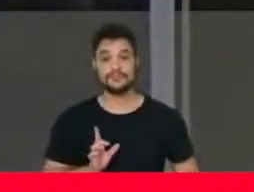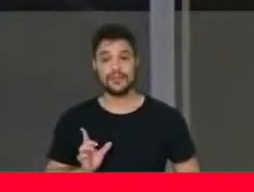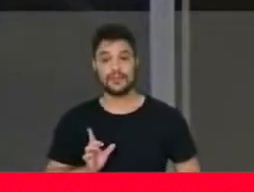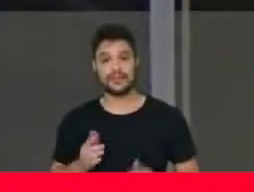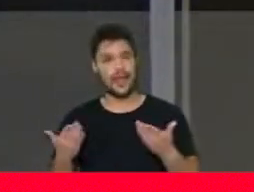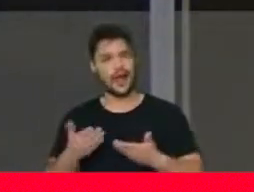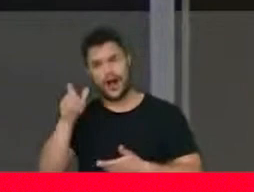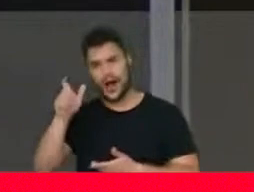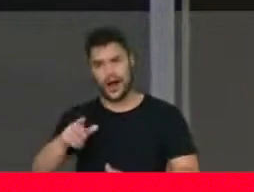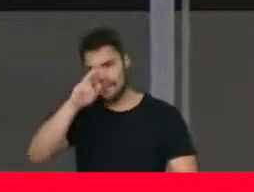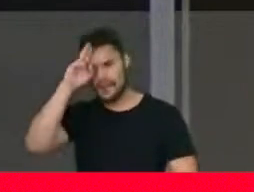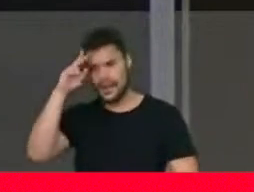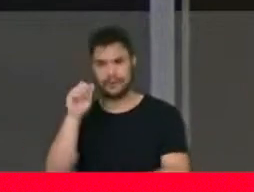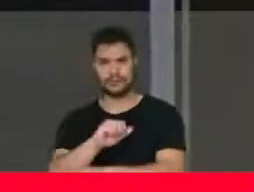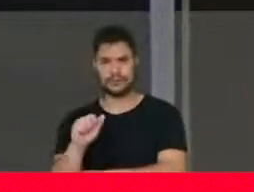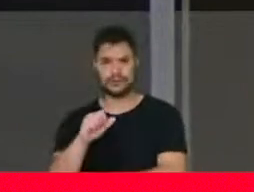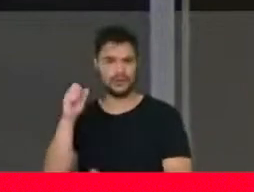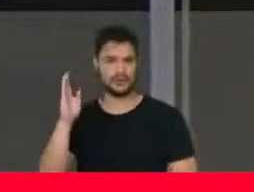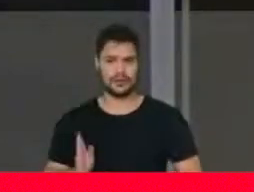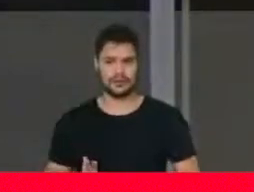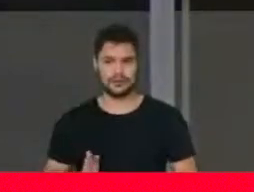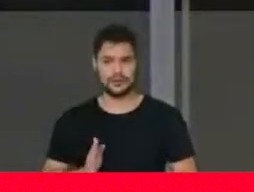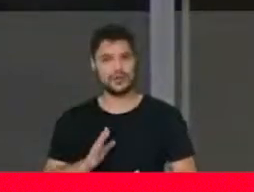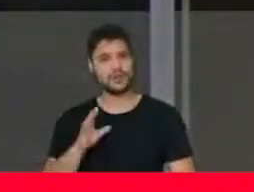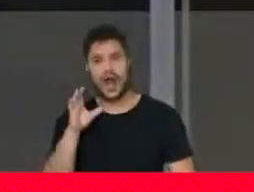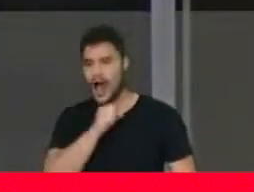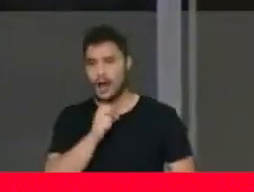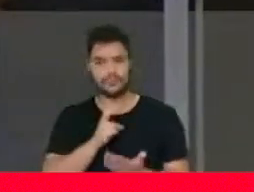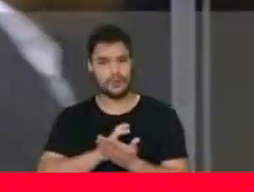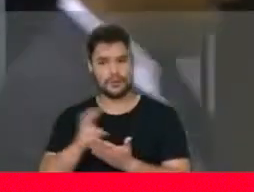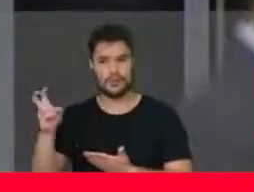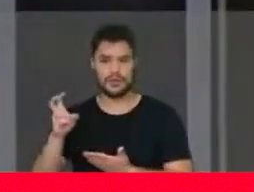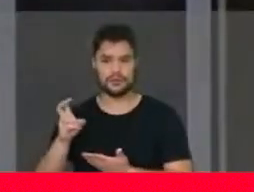dirigindo o país, presidente. Quanto antes fizermos o impeachment, melhor será para a nação. Muito obrigado.